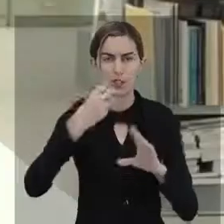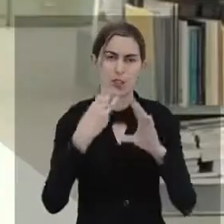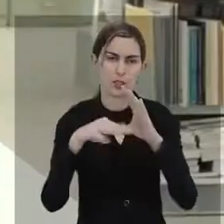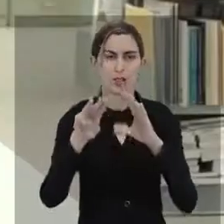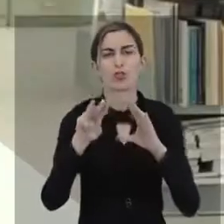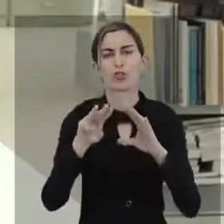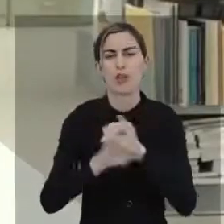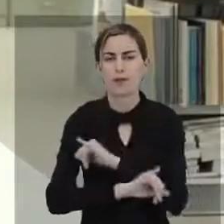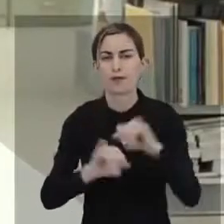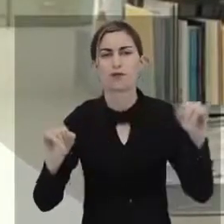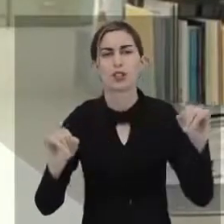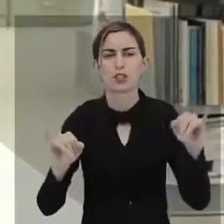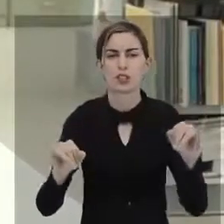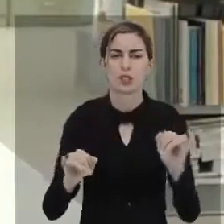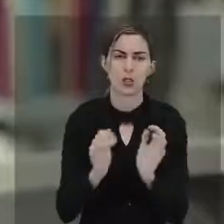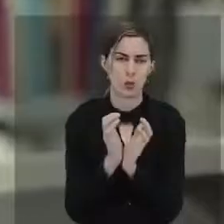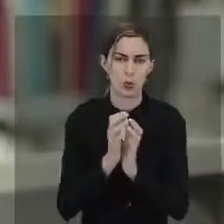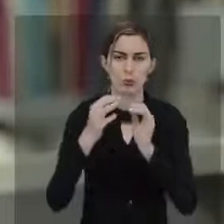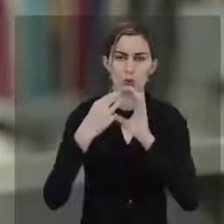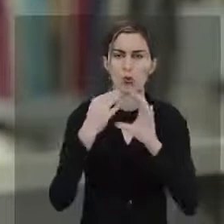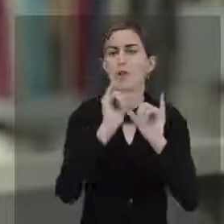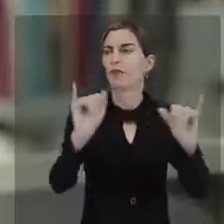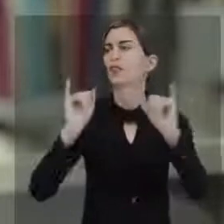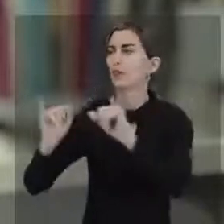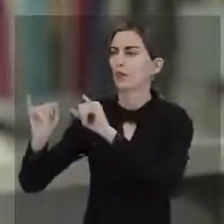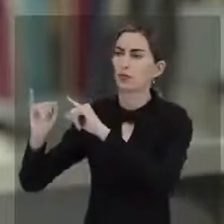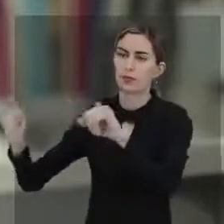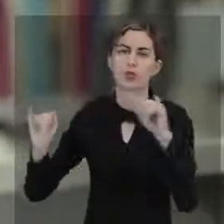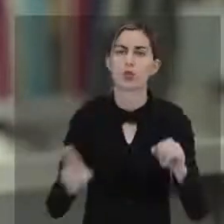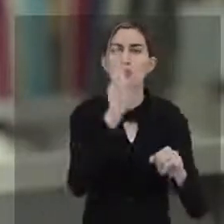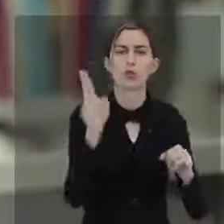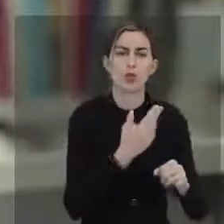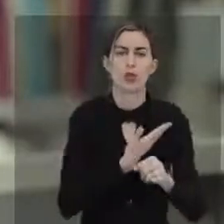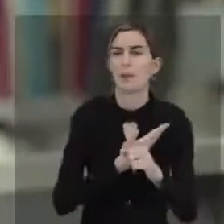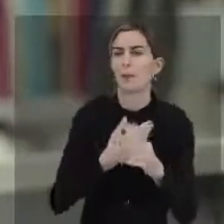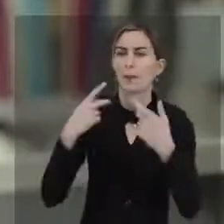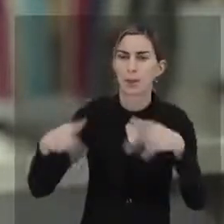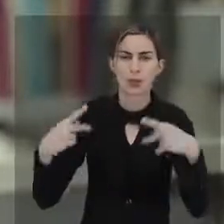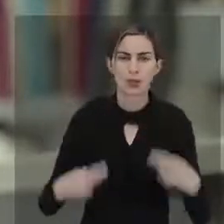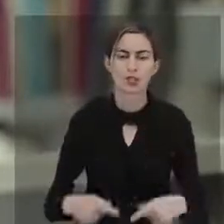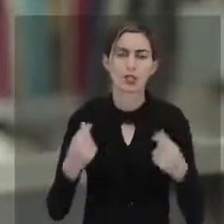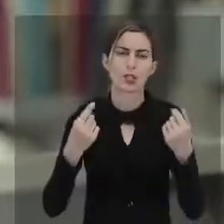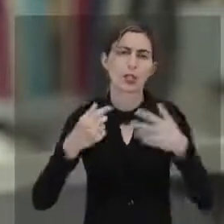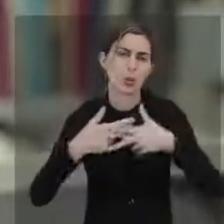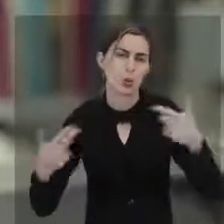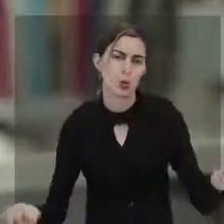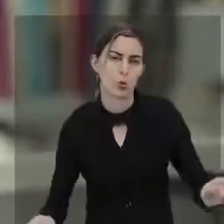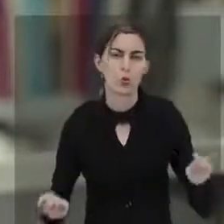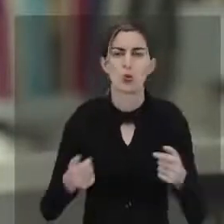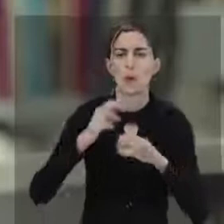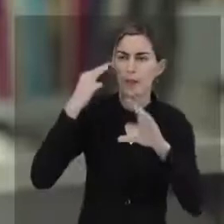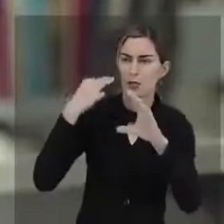fazer notificações, fazer um push notification do seu usuário, pode ser com promoção, dependendo da sua aplicação, pode